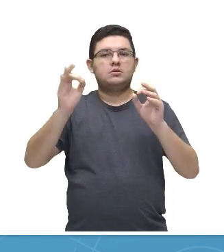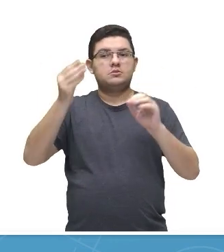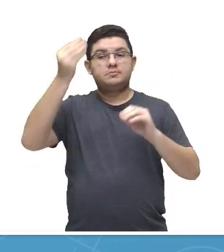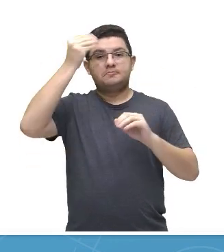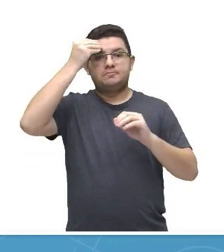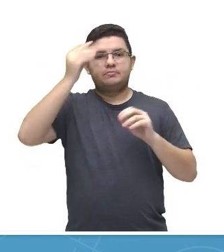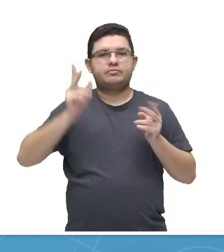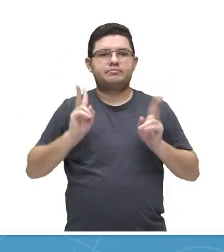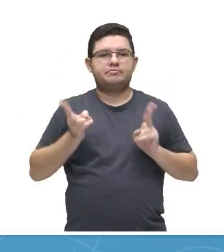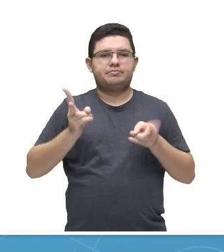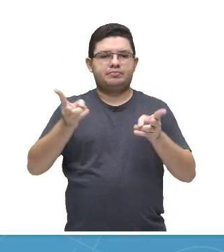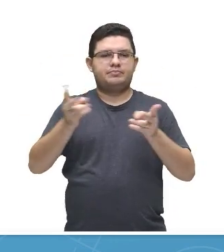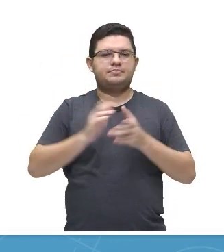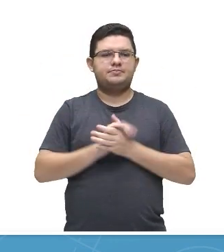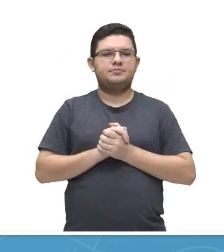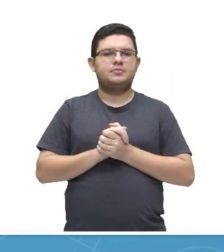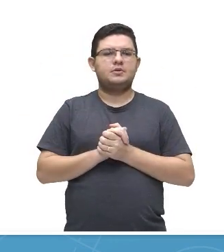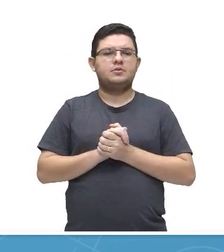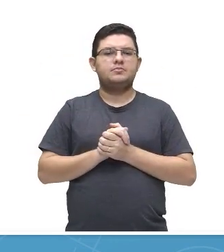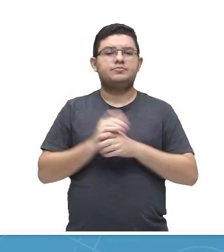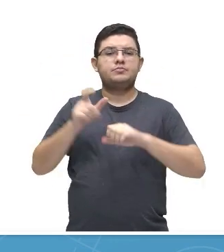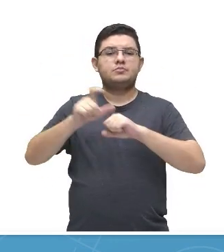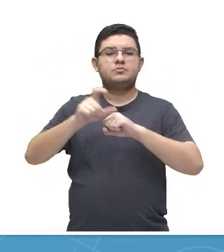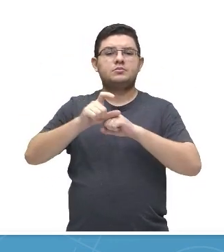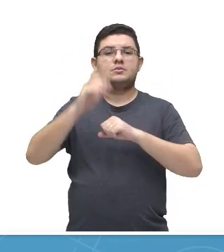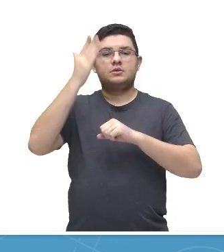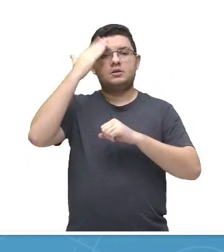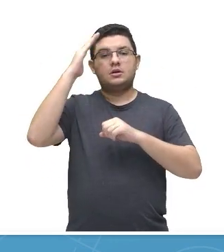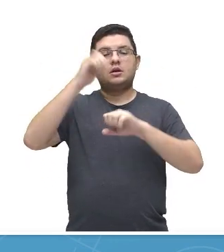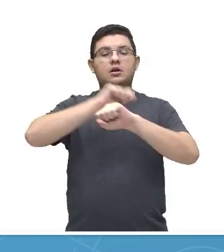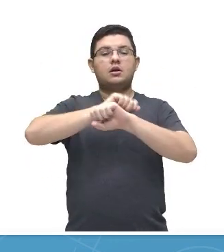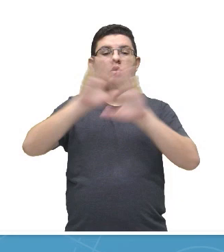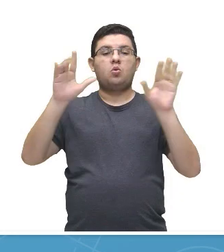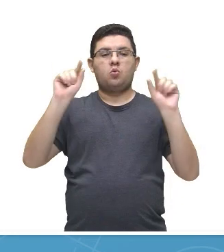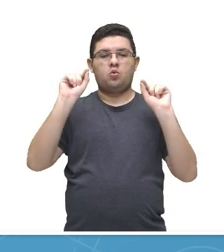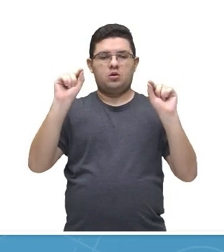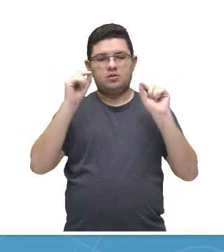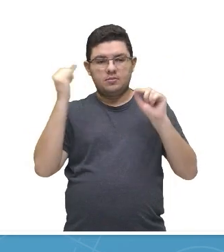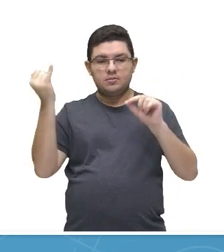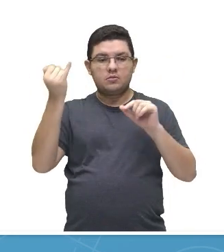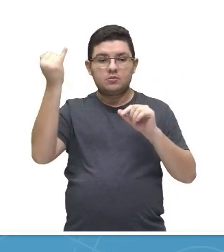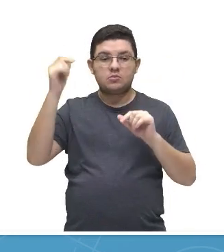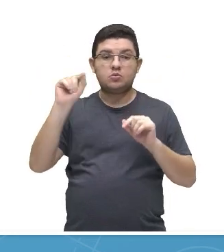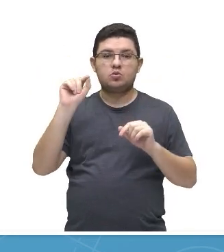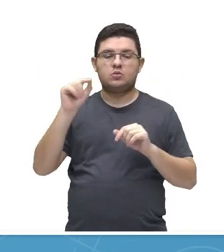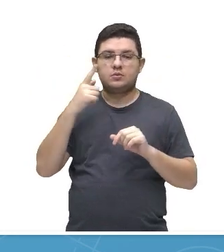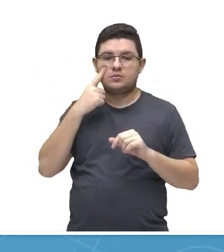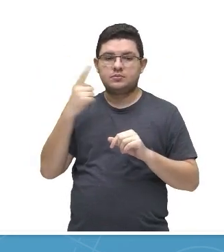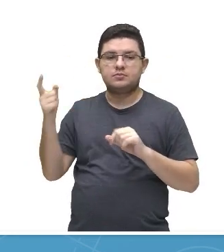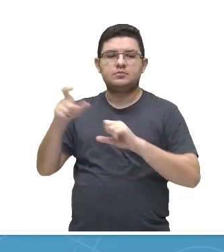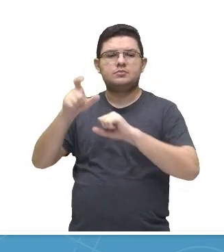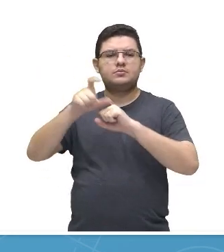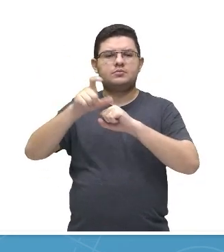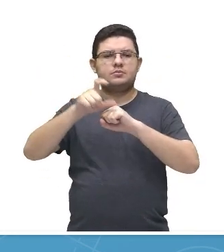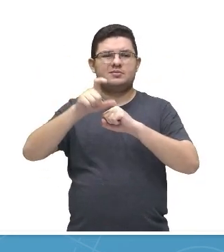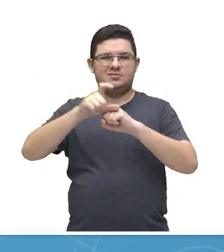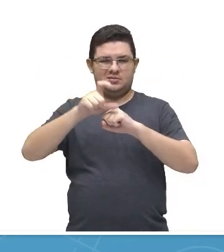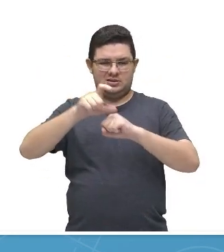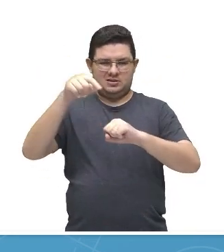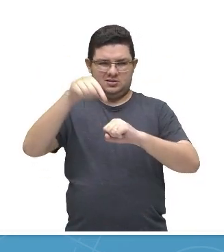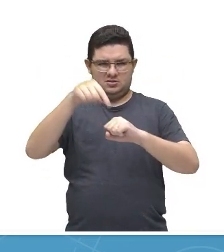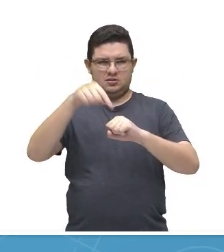você entender acerca do substantivo? É que o substantivo é essa palavra que nomeia o ser, né,